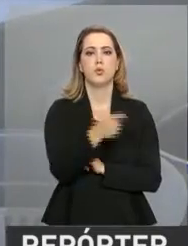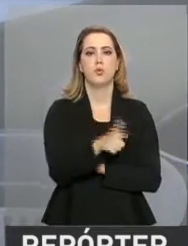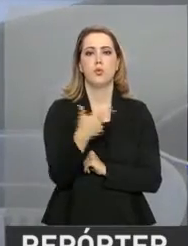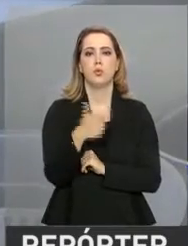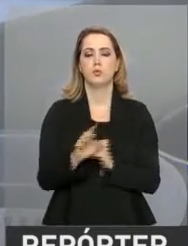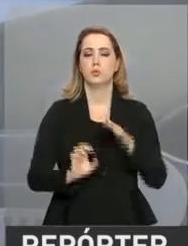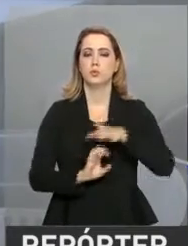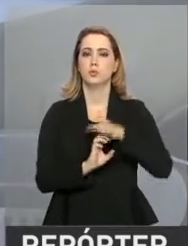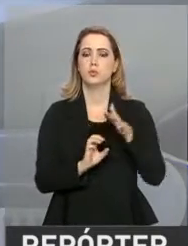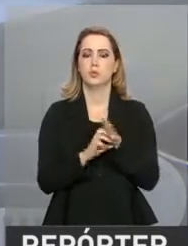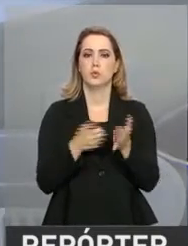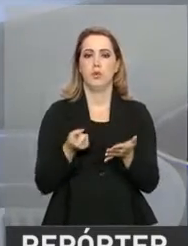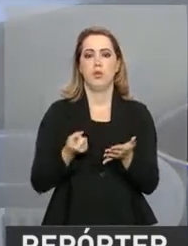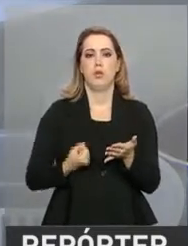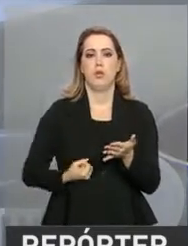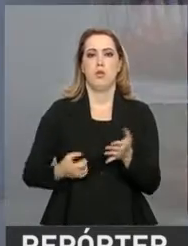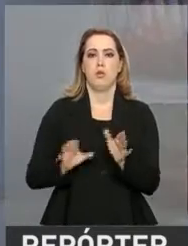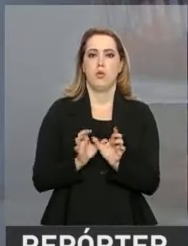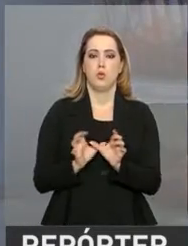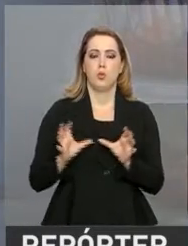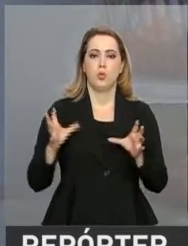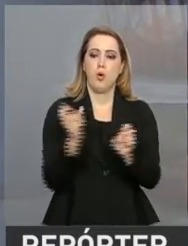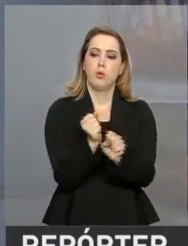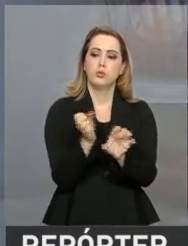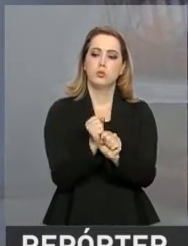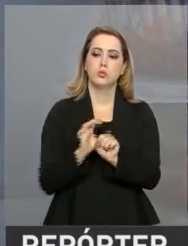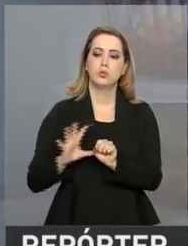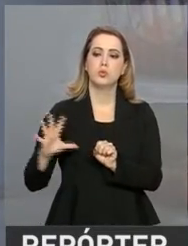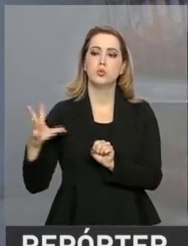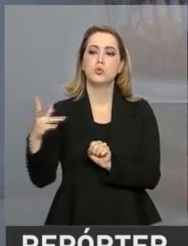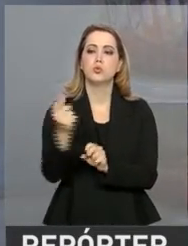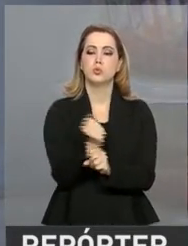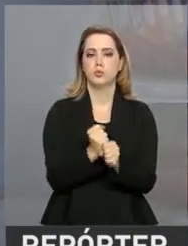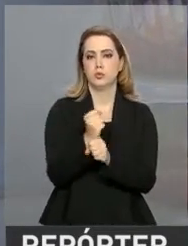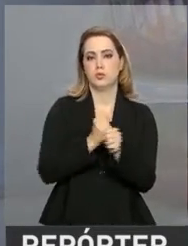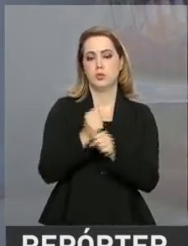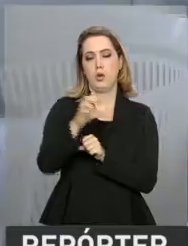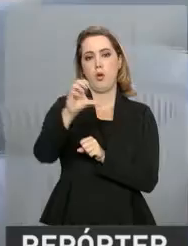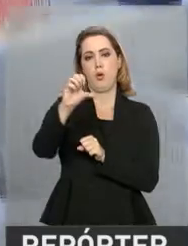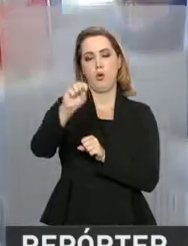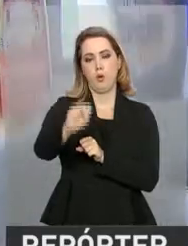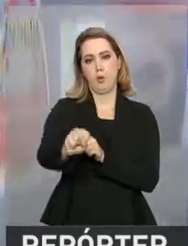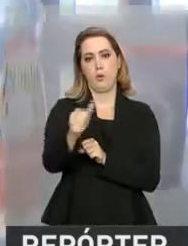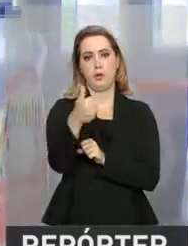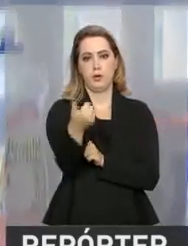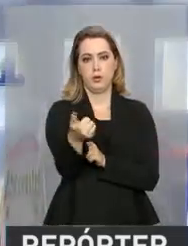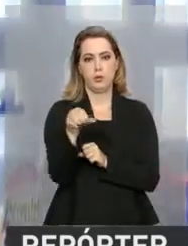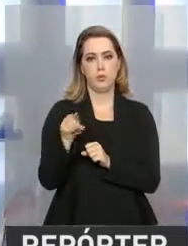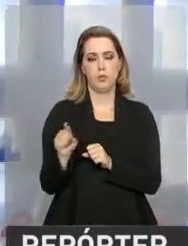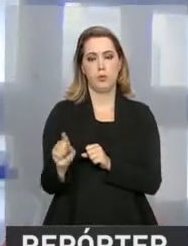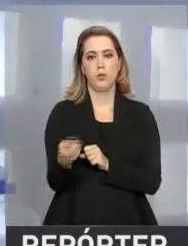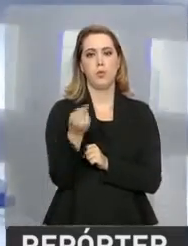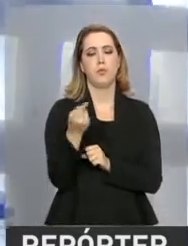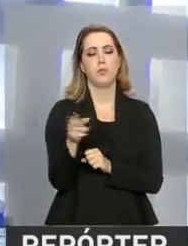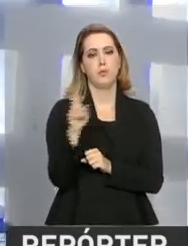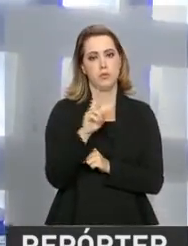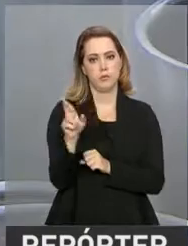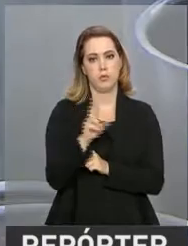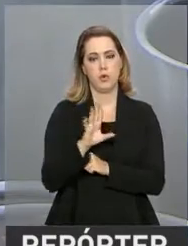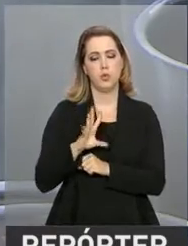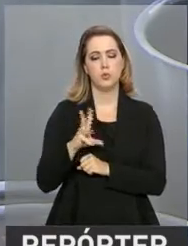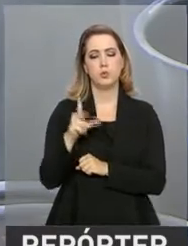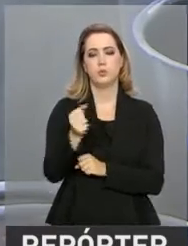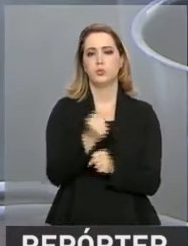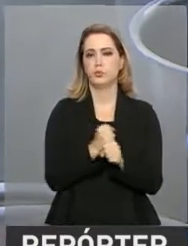faturamento deve ser no máximo de 81 mil reais por ano a simplificação de tributos ea isenção de impostos